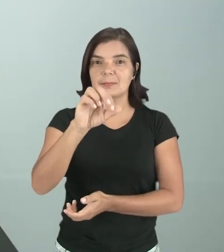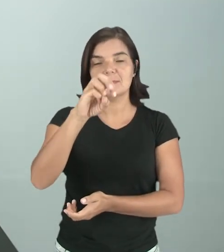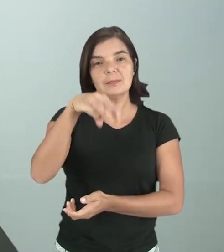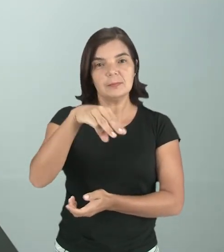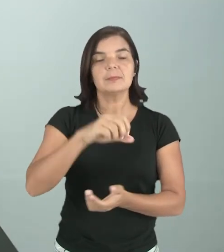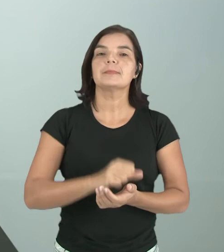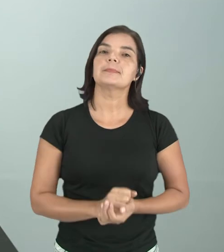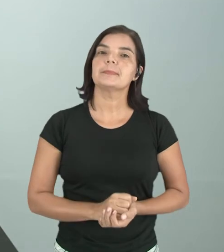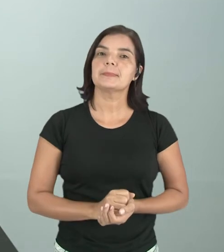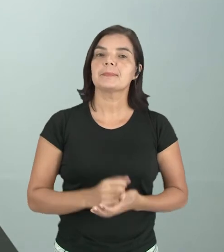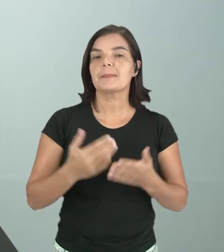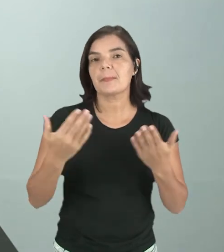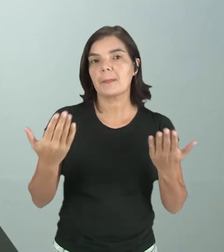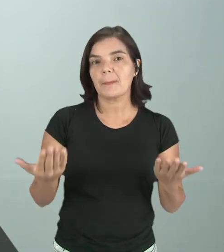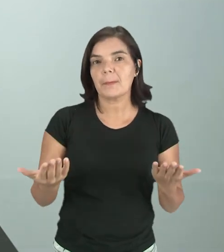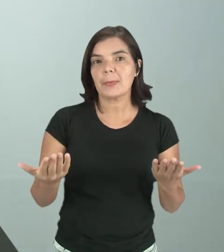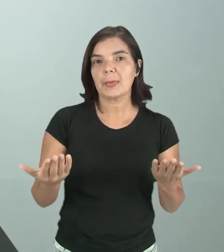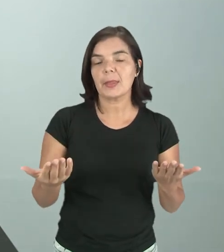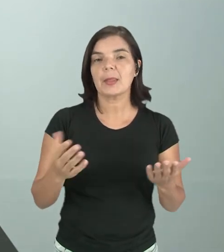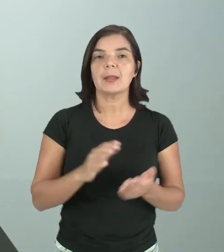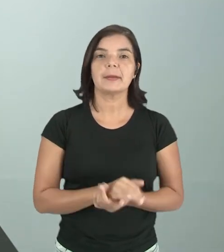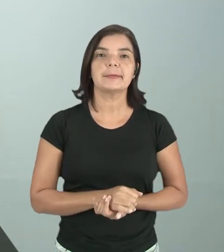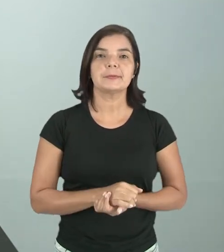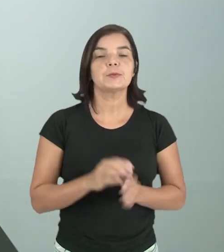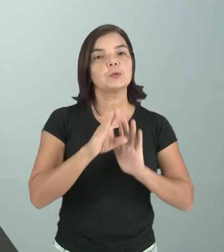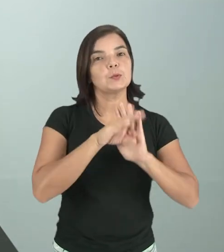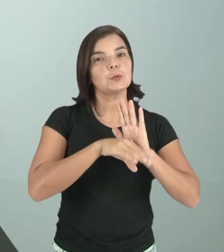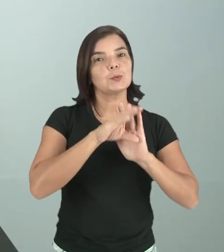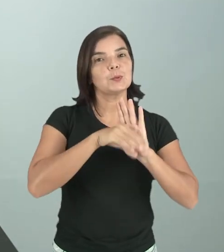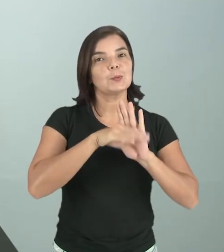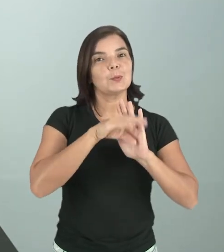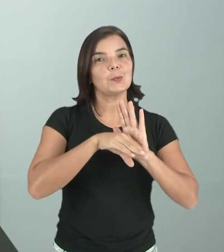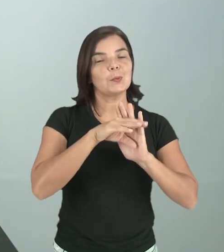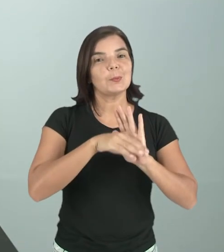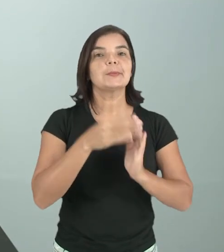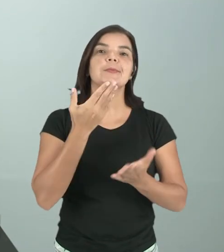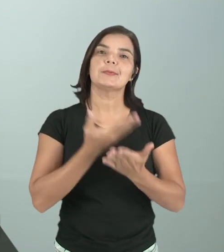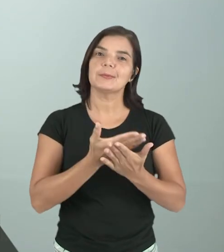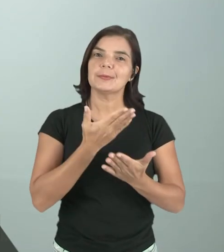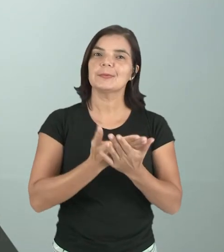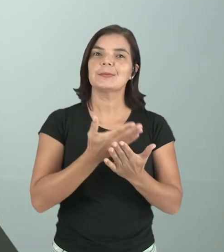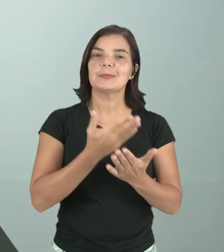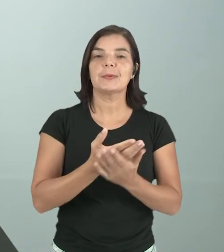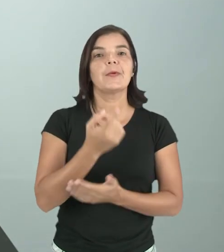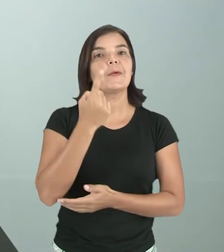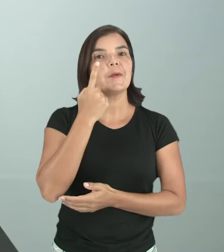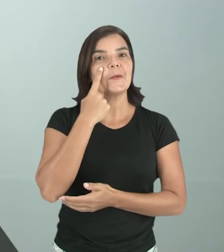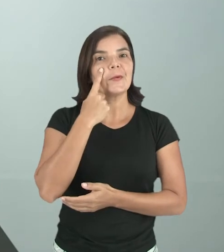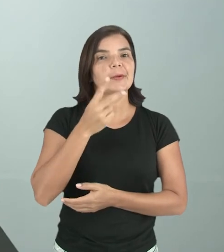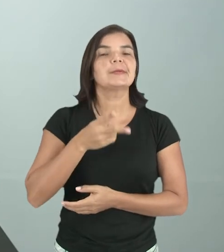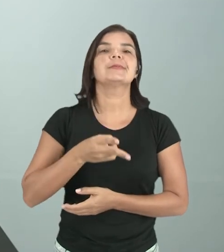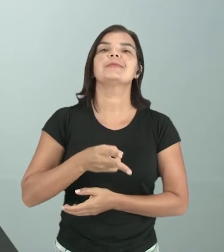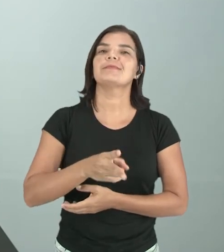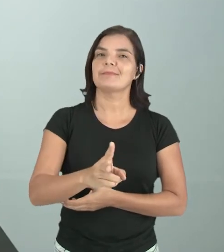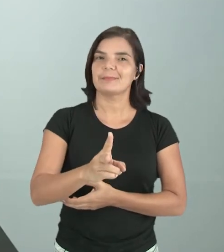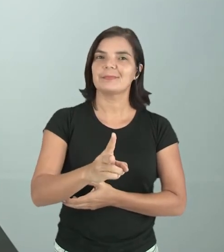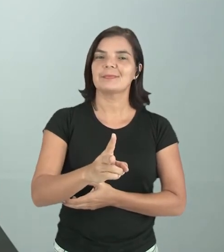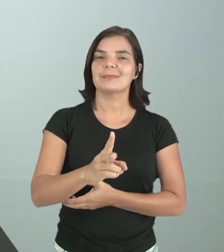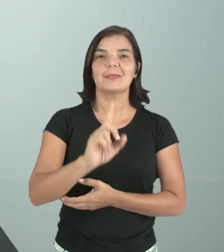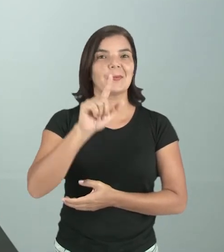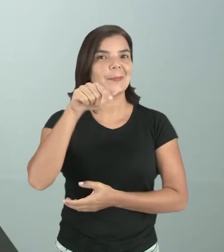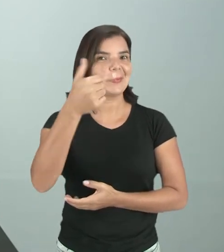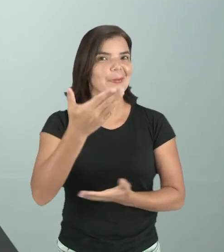Então, é sobre esse conteúdo que nós estudamos. Nós vamos dar continuidade